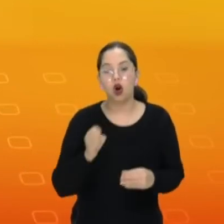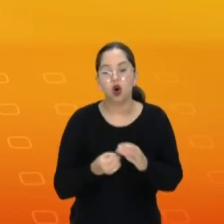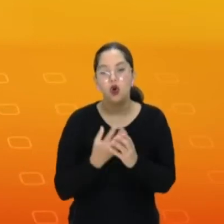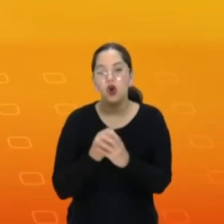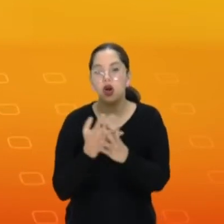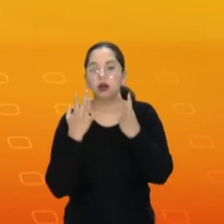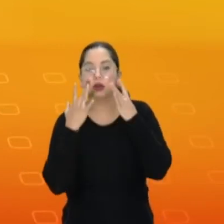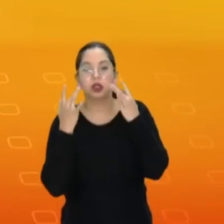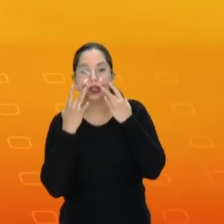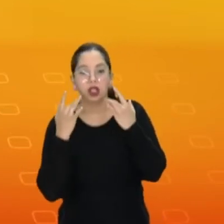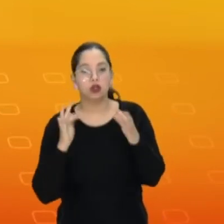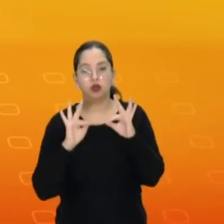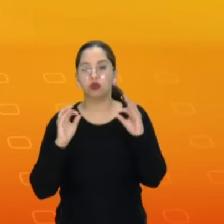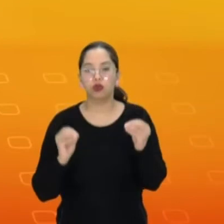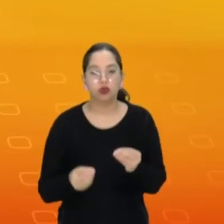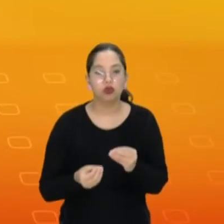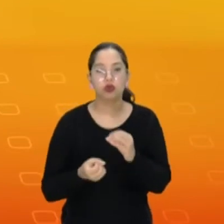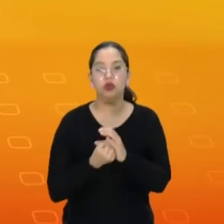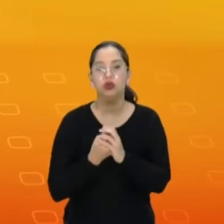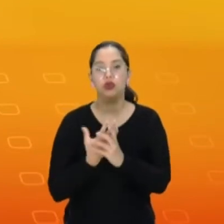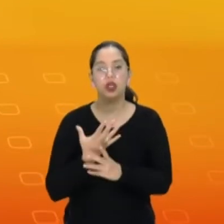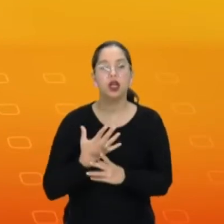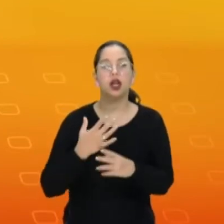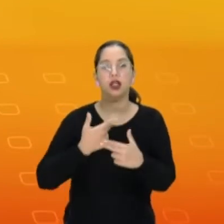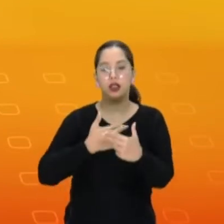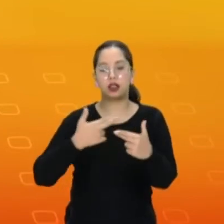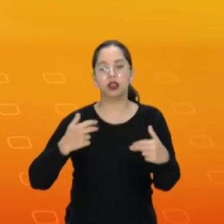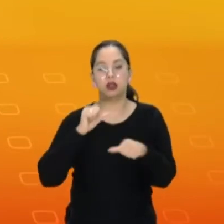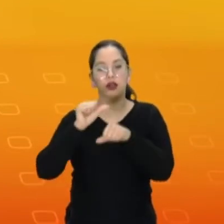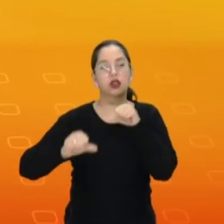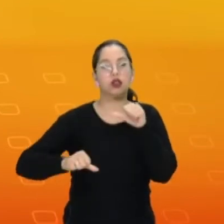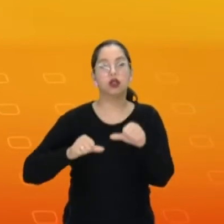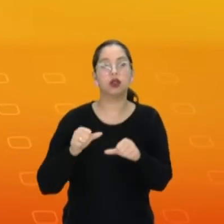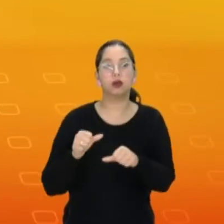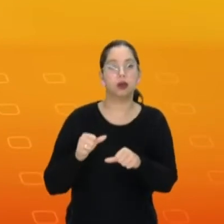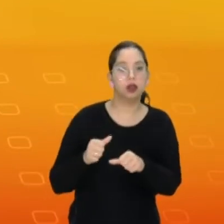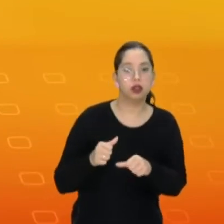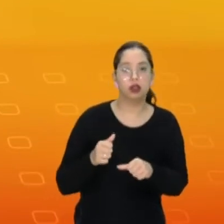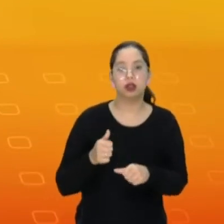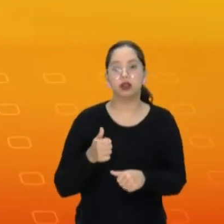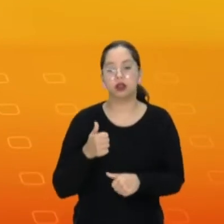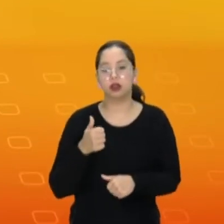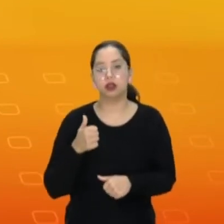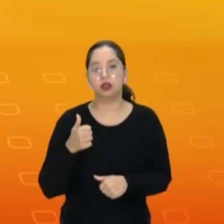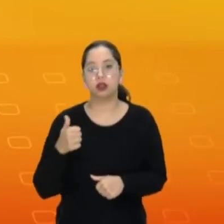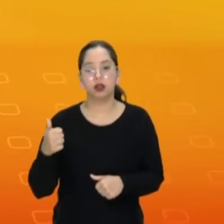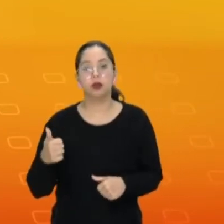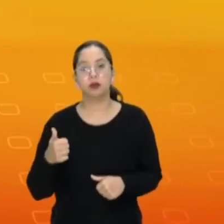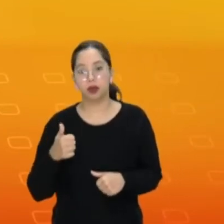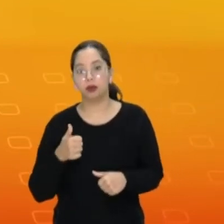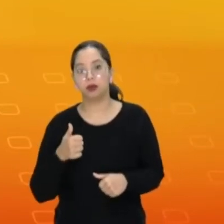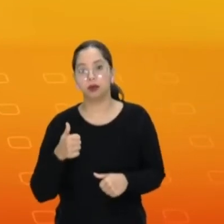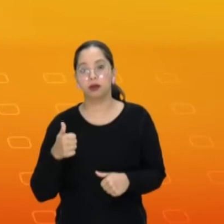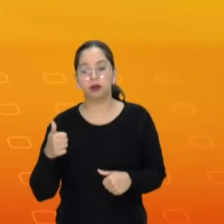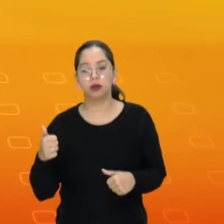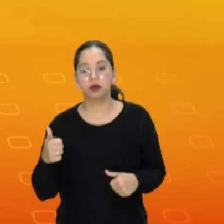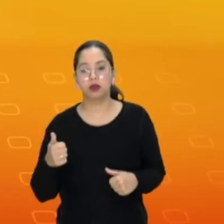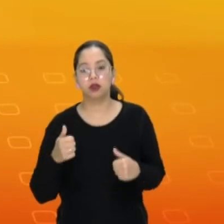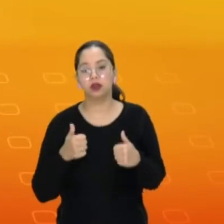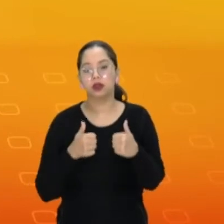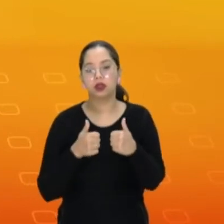rei arquitetava apresentação transformar ela né para para migrar a gente fala de umas formas de utilização